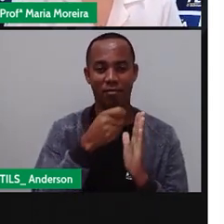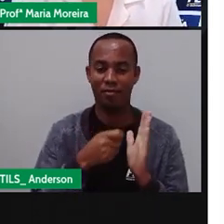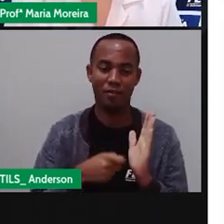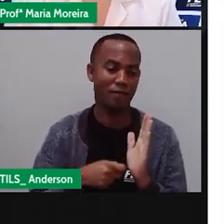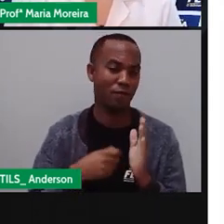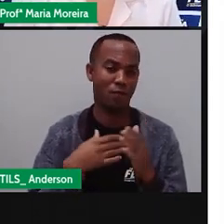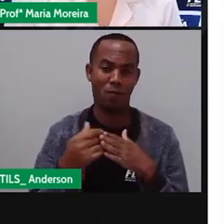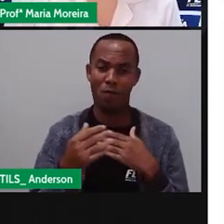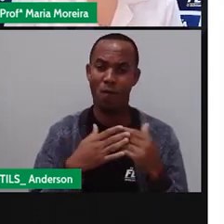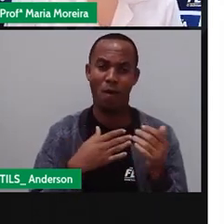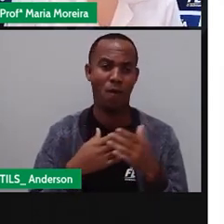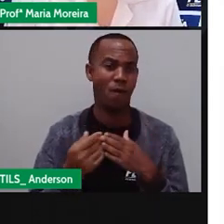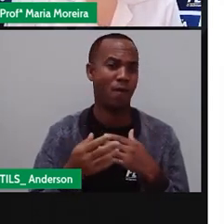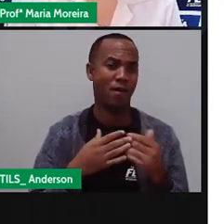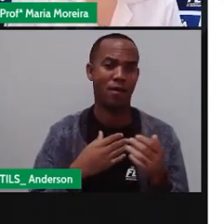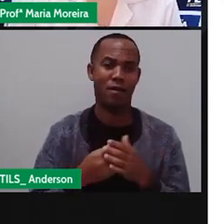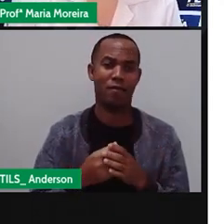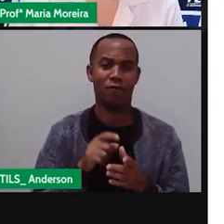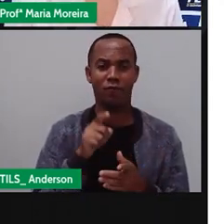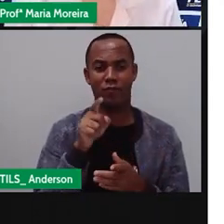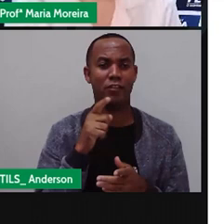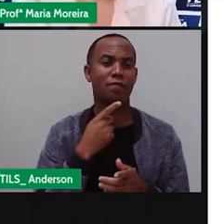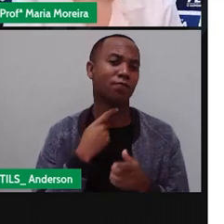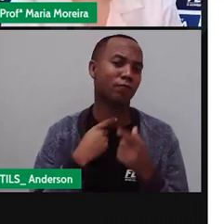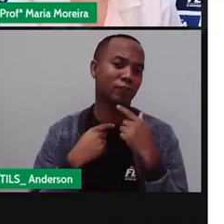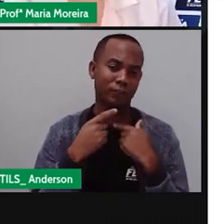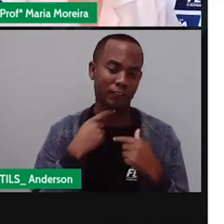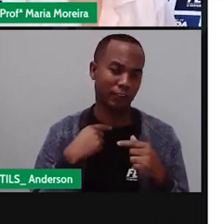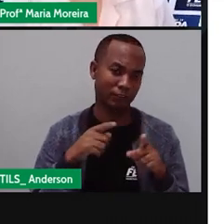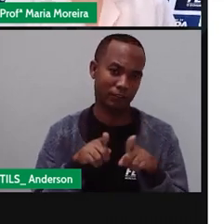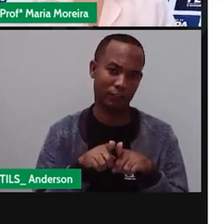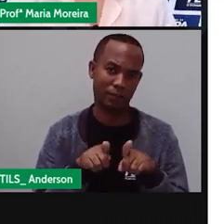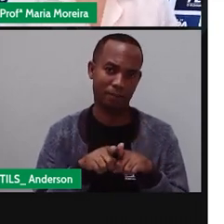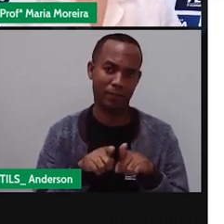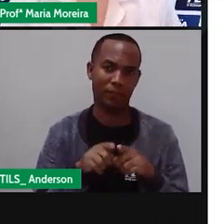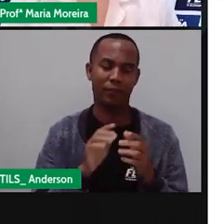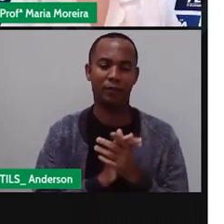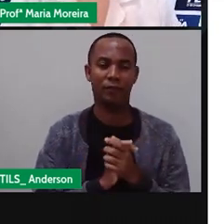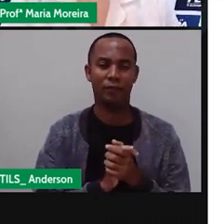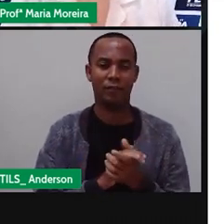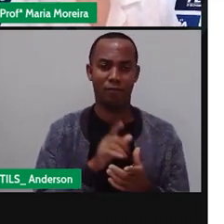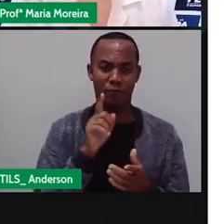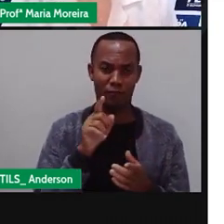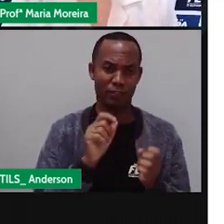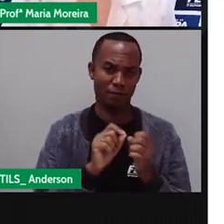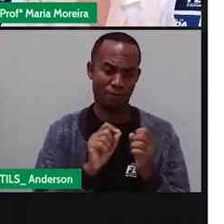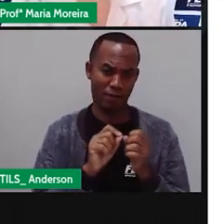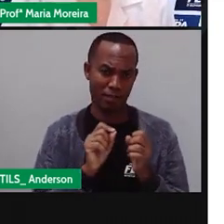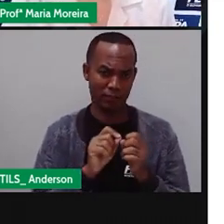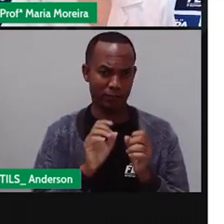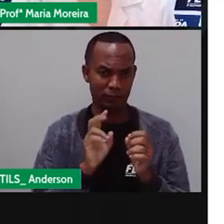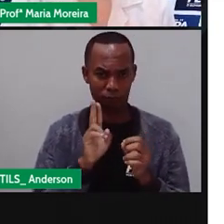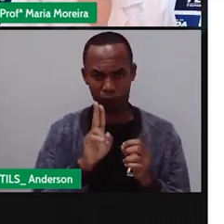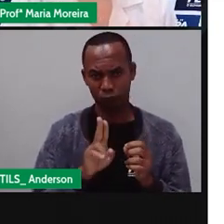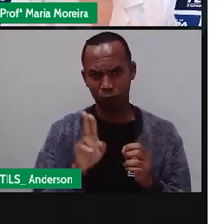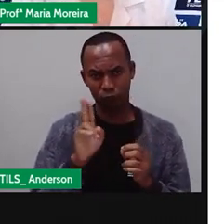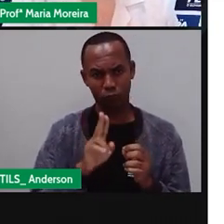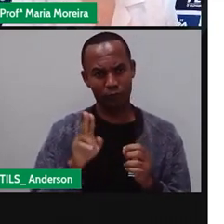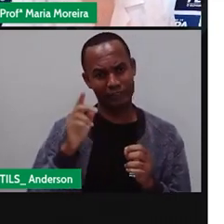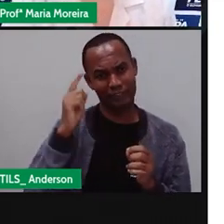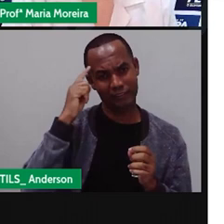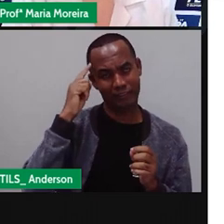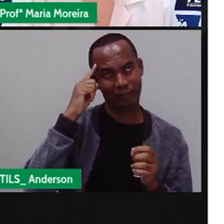quiser, como você achar melhor, né? Contanto que você produza, use a criatividade, use a